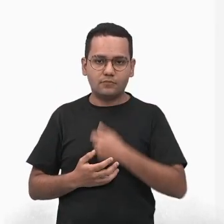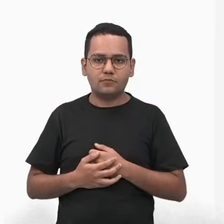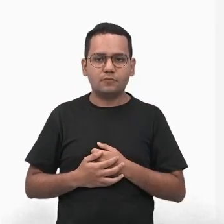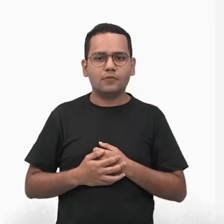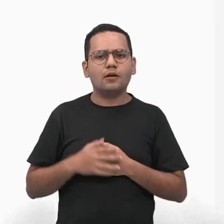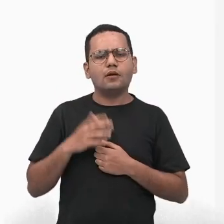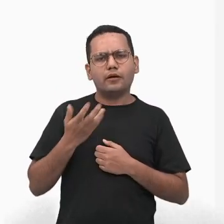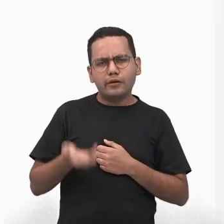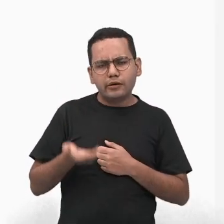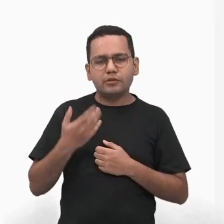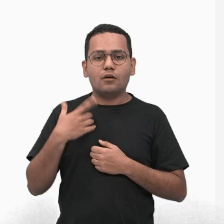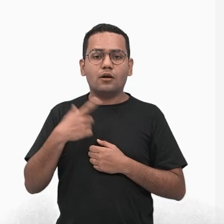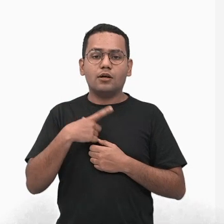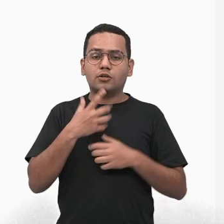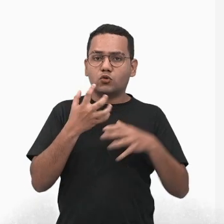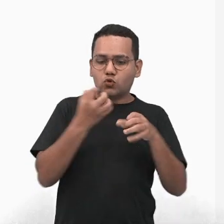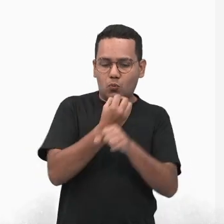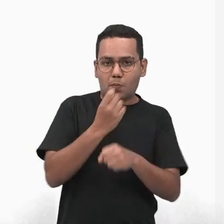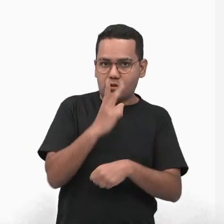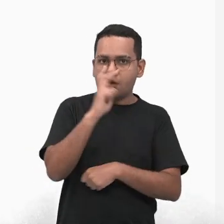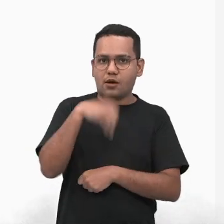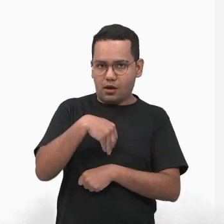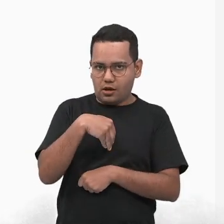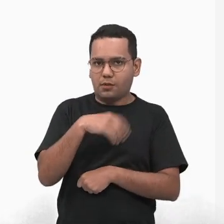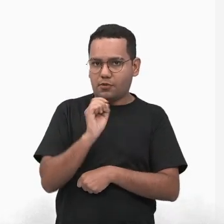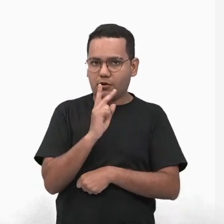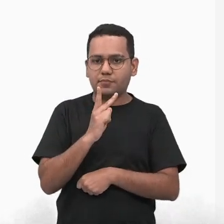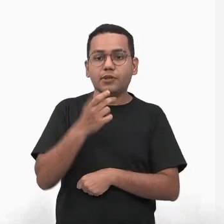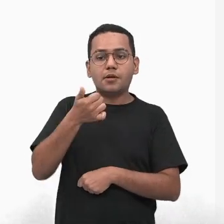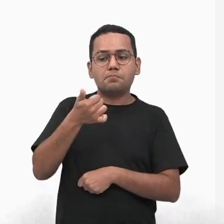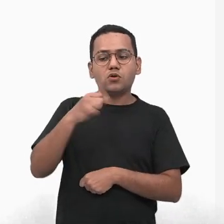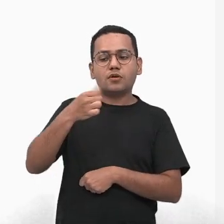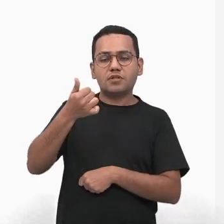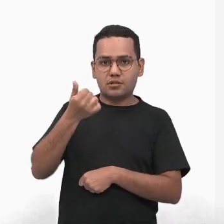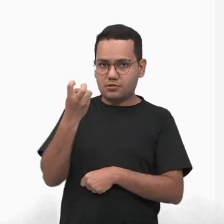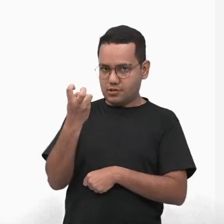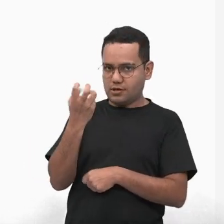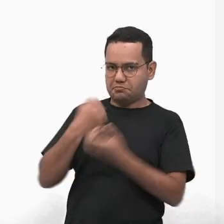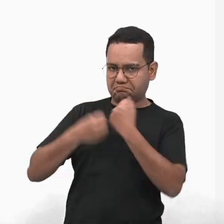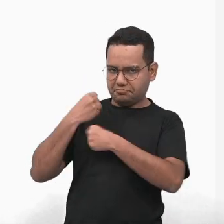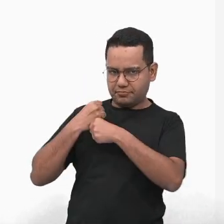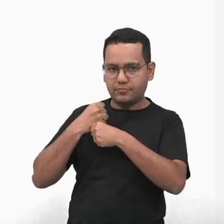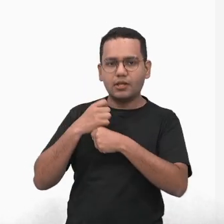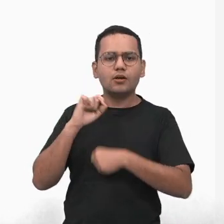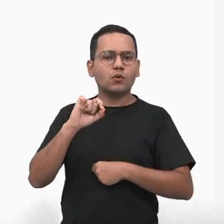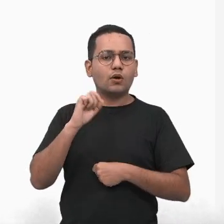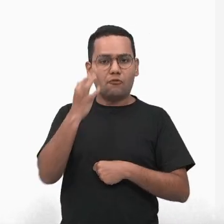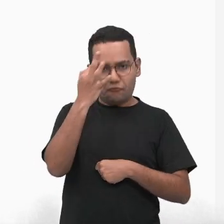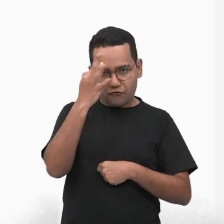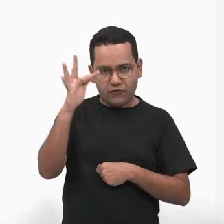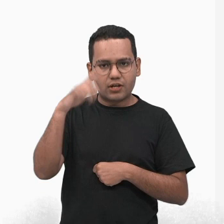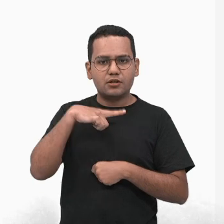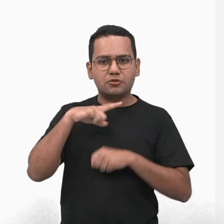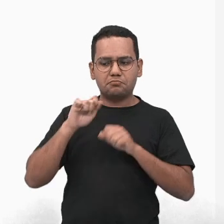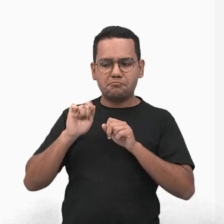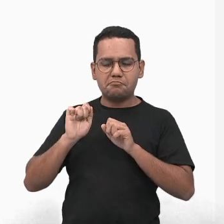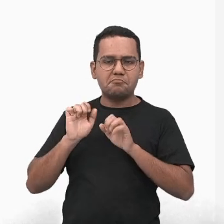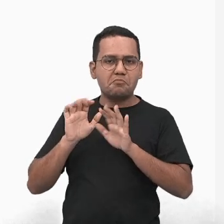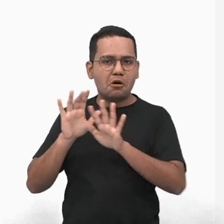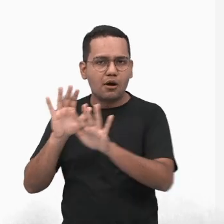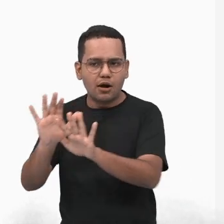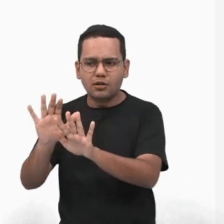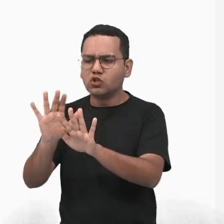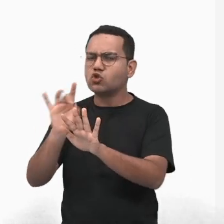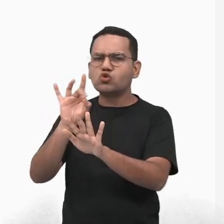eram medidos em quilômetros e em 1915 os franceses tinham avançado apenas 5